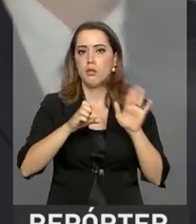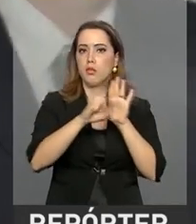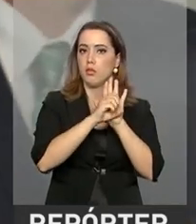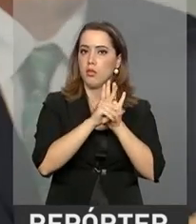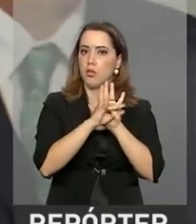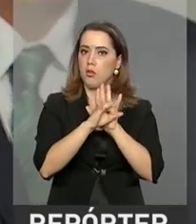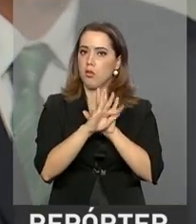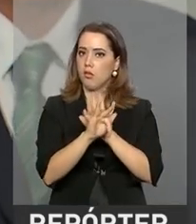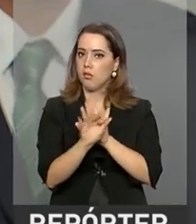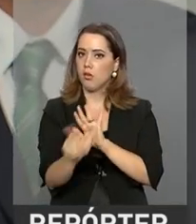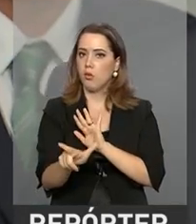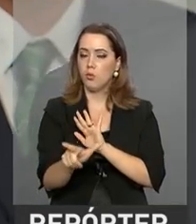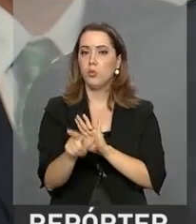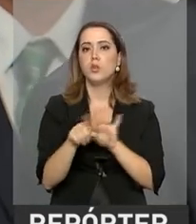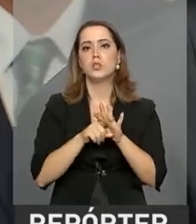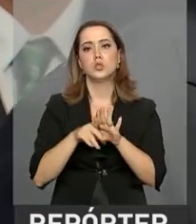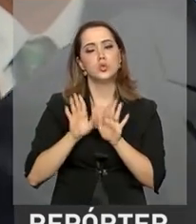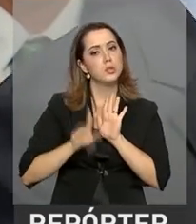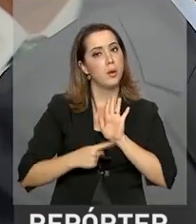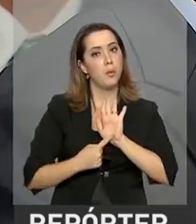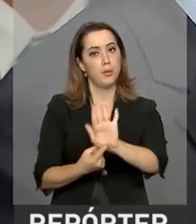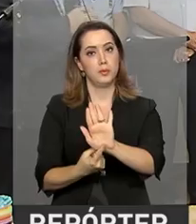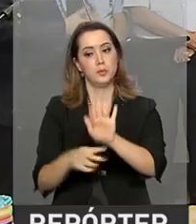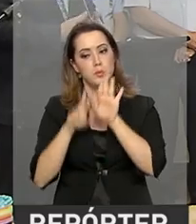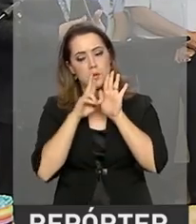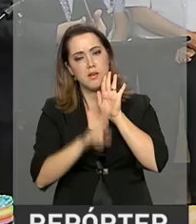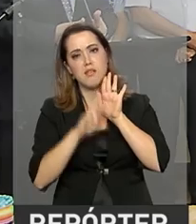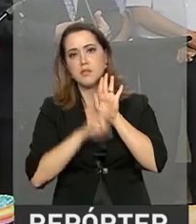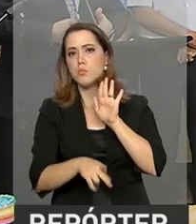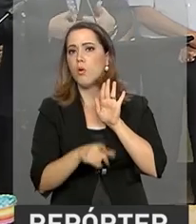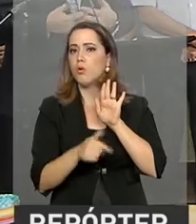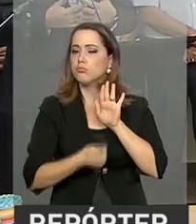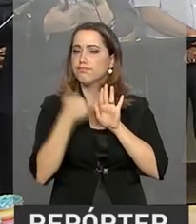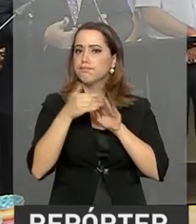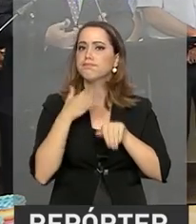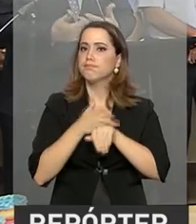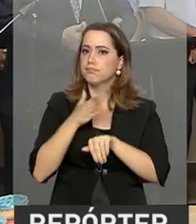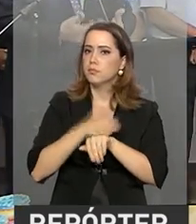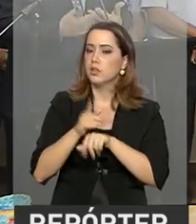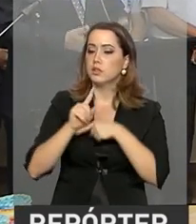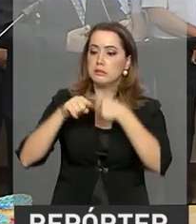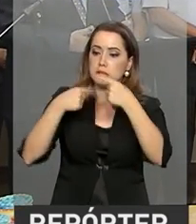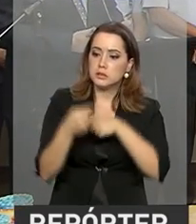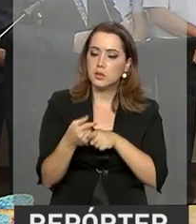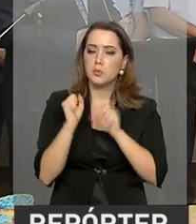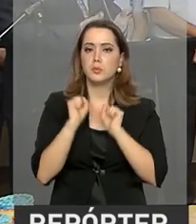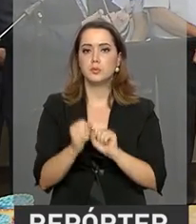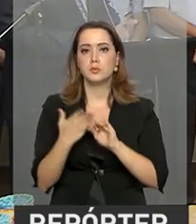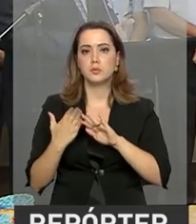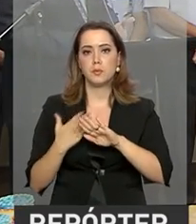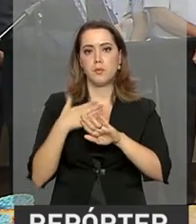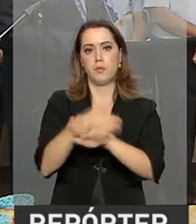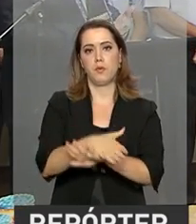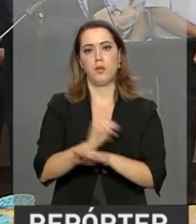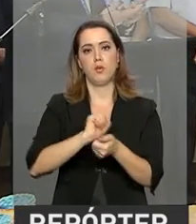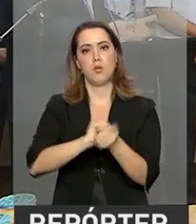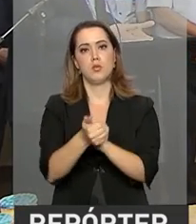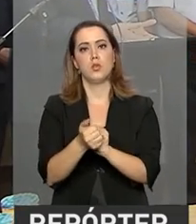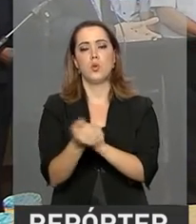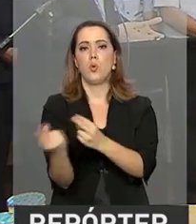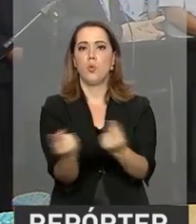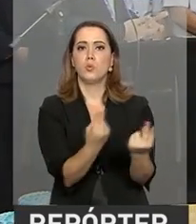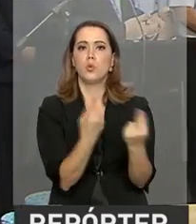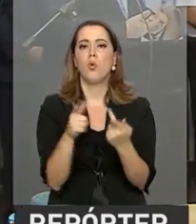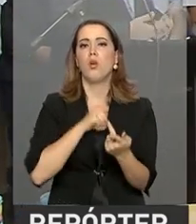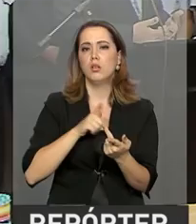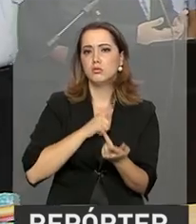o edital tiveram que apresentar seus resultados foram selecionados ea partir daí passaram a poder se dedicar ao esporte do mesmo jeito que